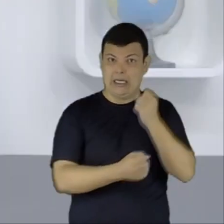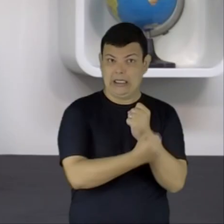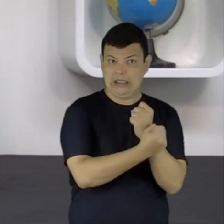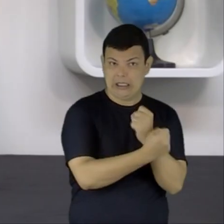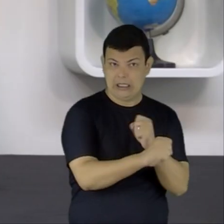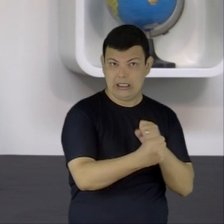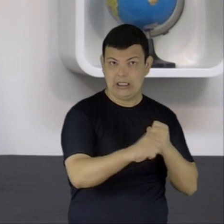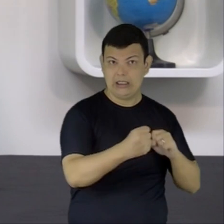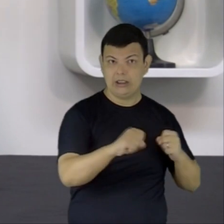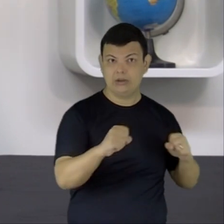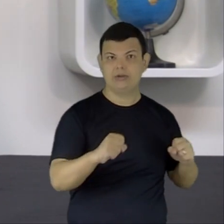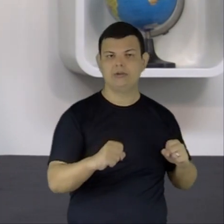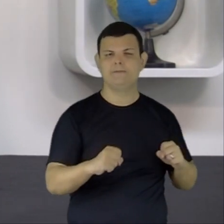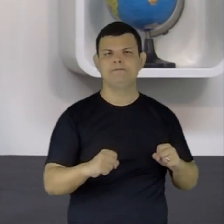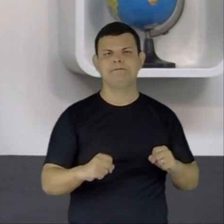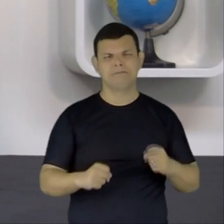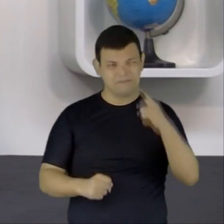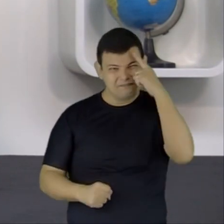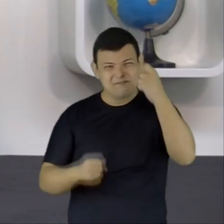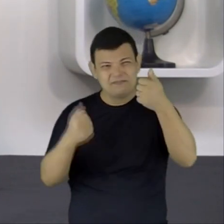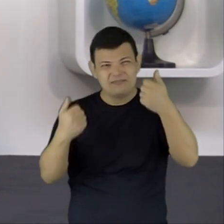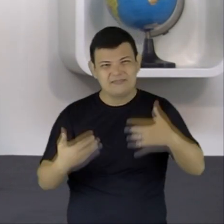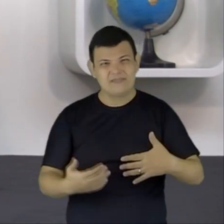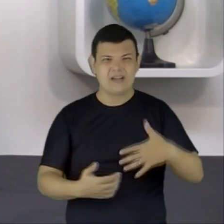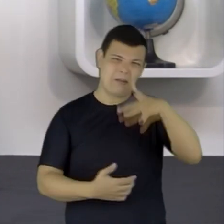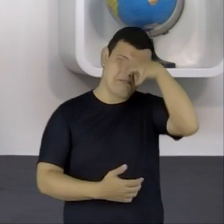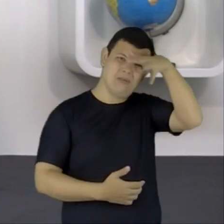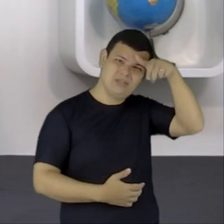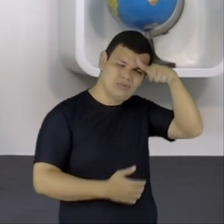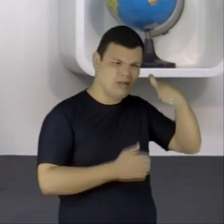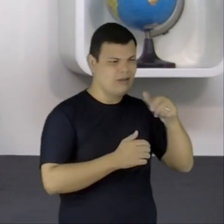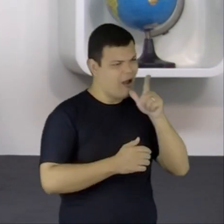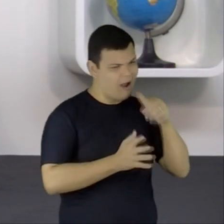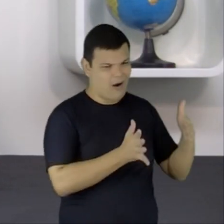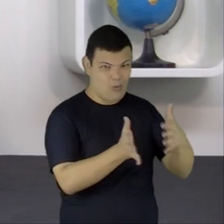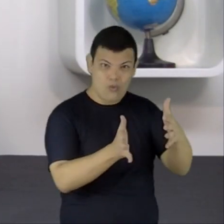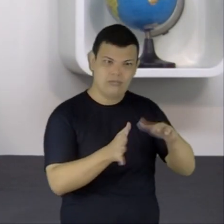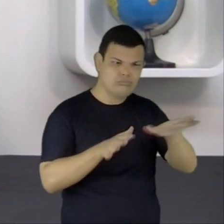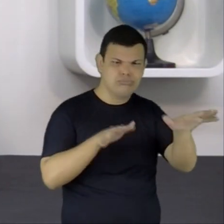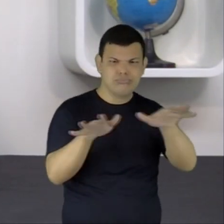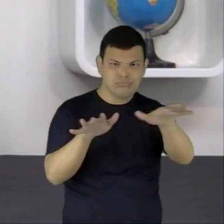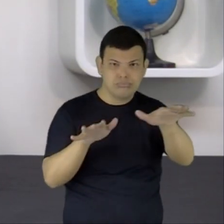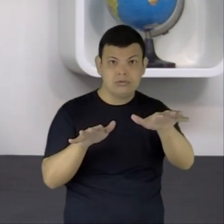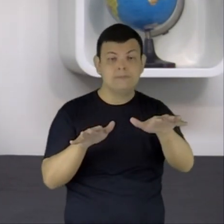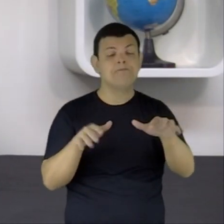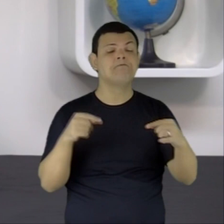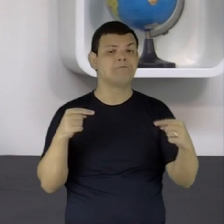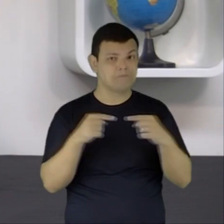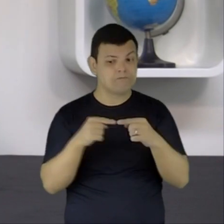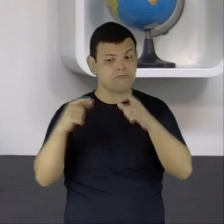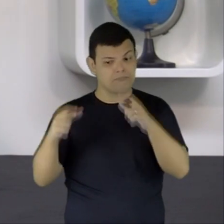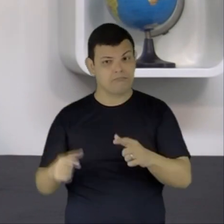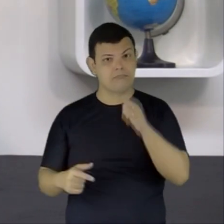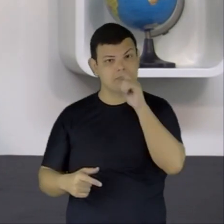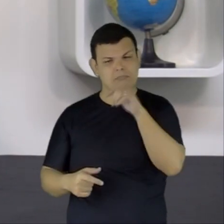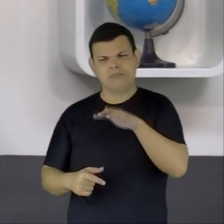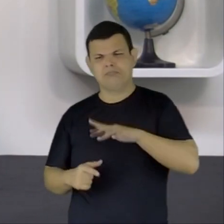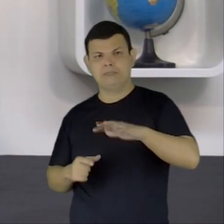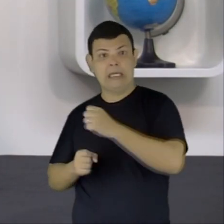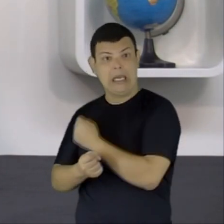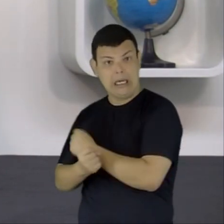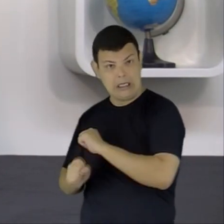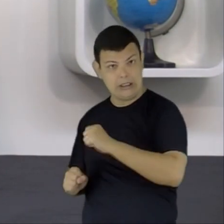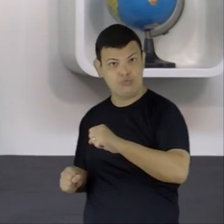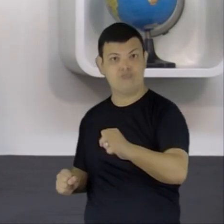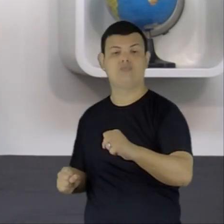Rios que... Lembra da nossa aula que nós falamos do Amazonas e seus afluentes? Então, essas bacias hidrográficas são o quê? São rios